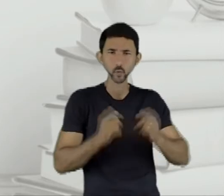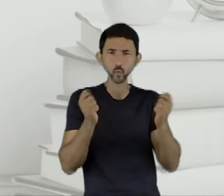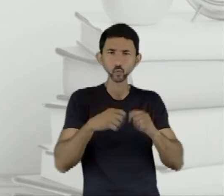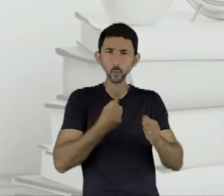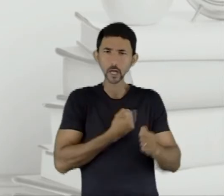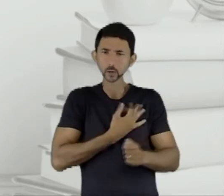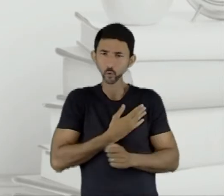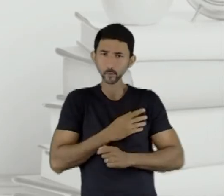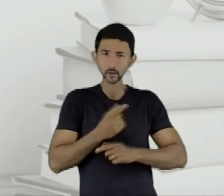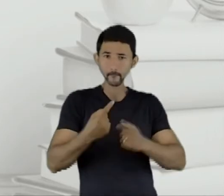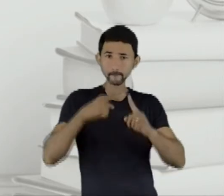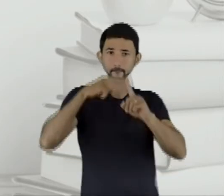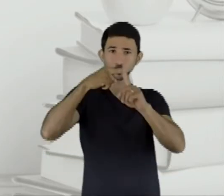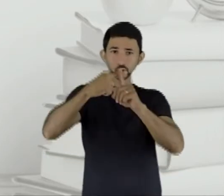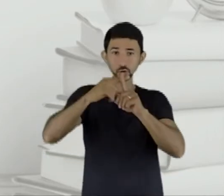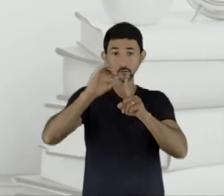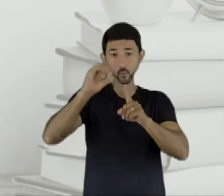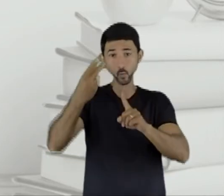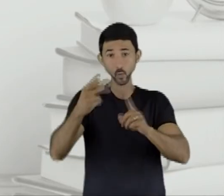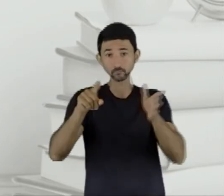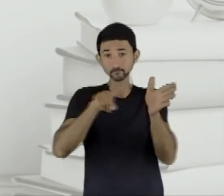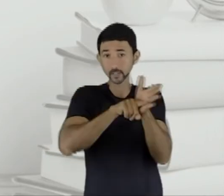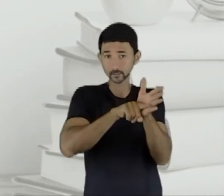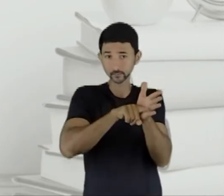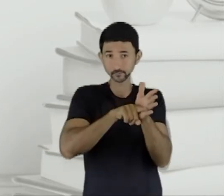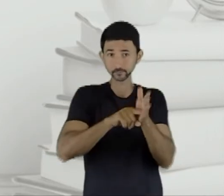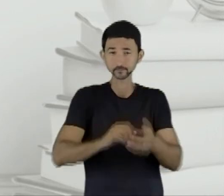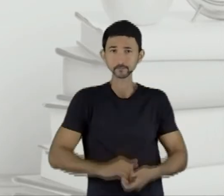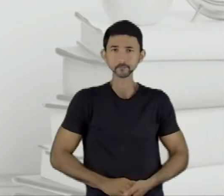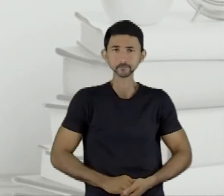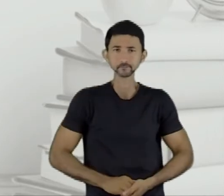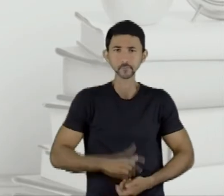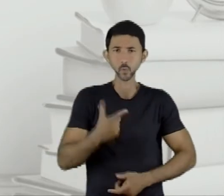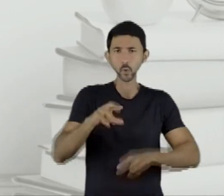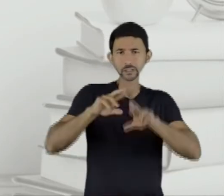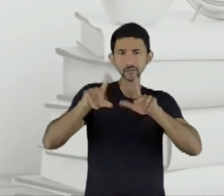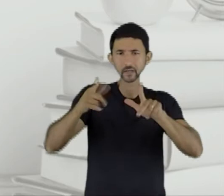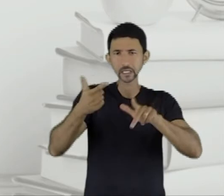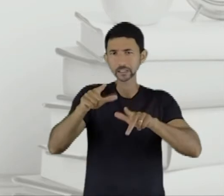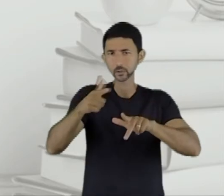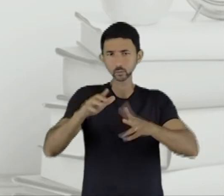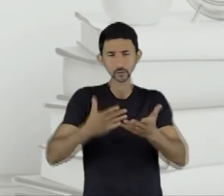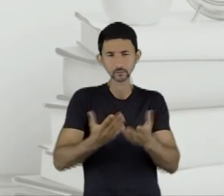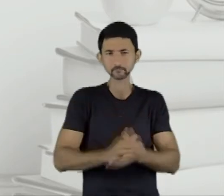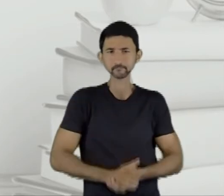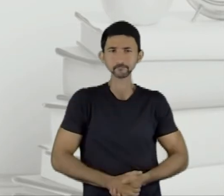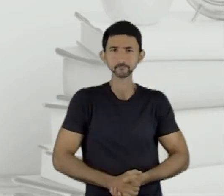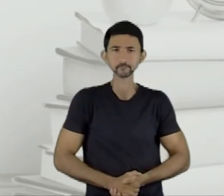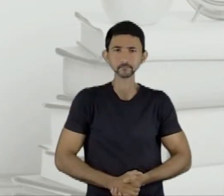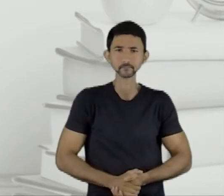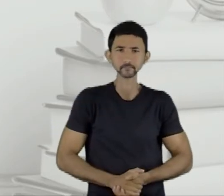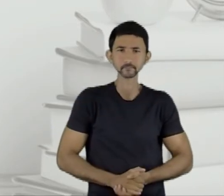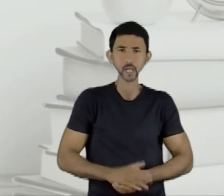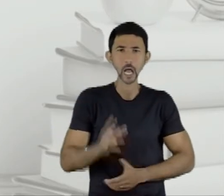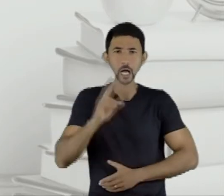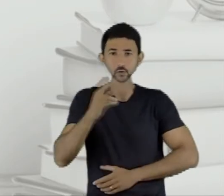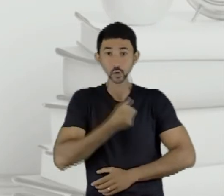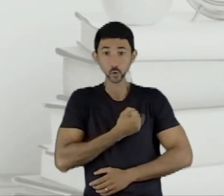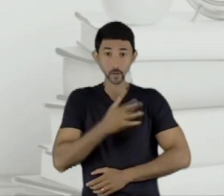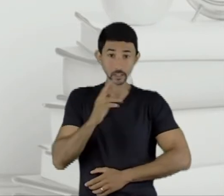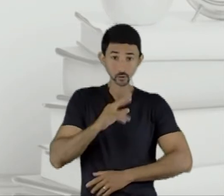podem ser positivos ou negativos. Então não há diferença, certo? Então, racionais podem